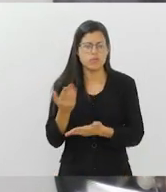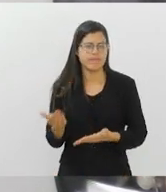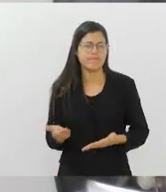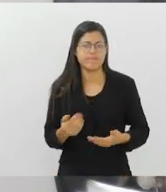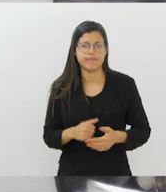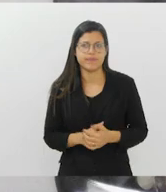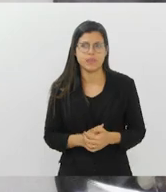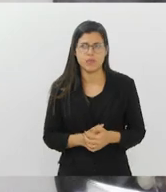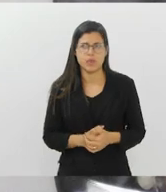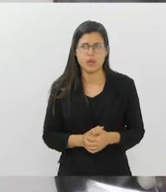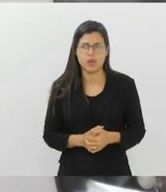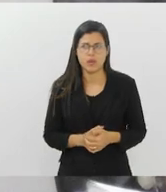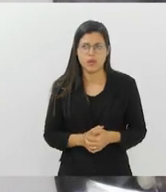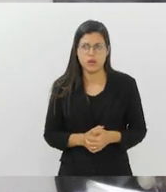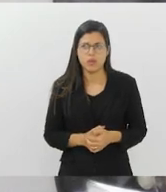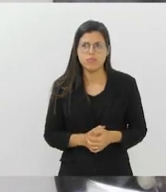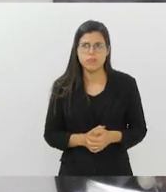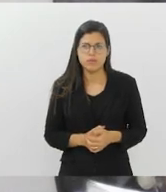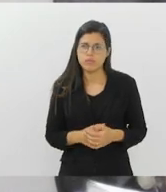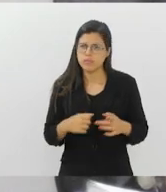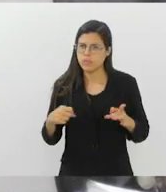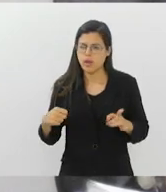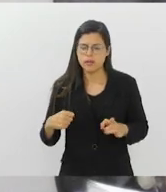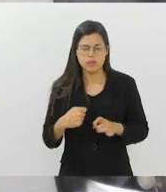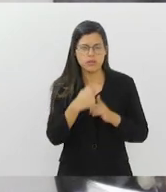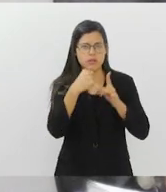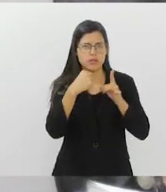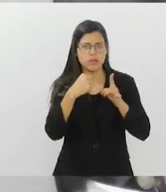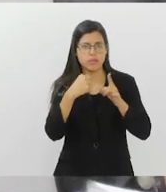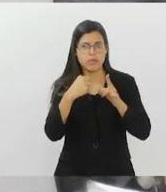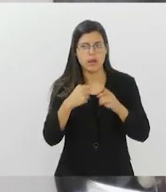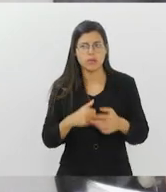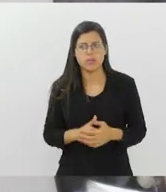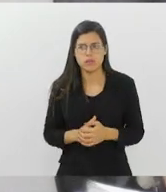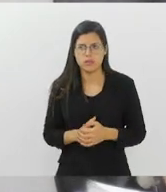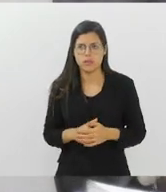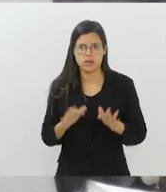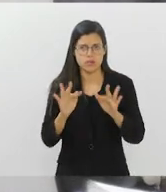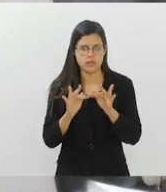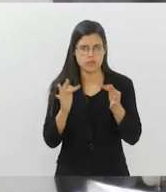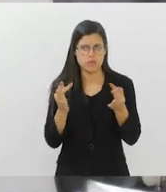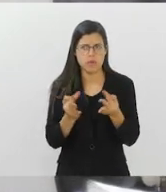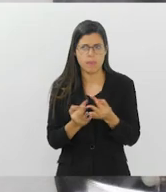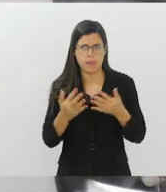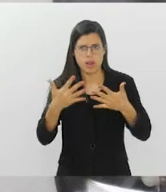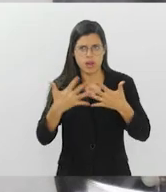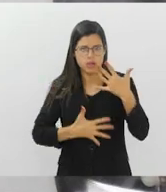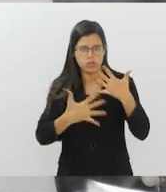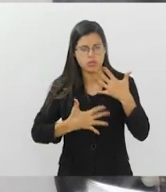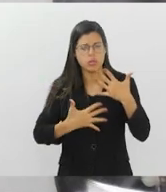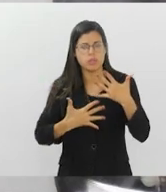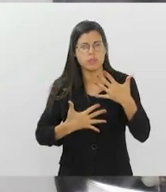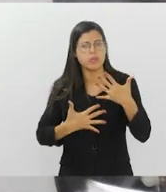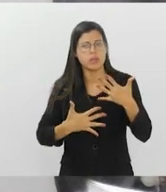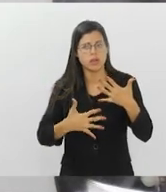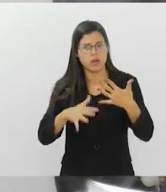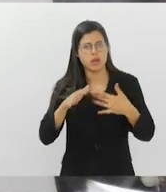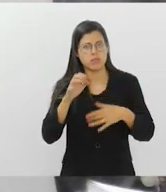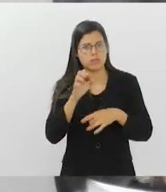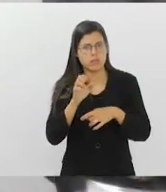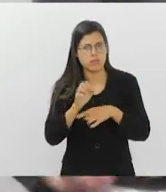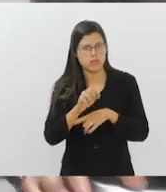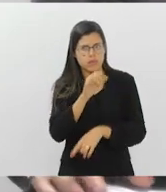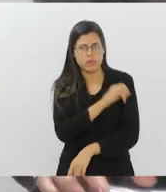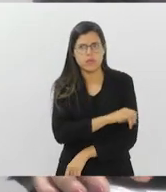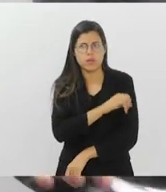onde atinge tanto as famílias atípicas, não só do Estado do Rio, mas de